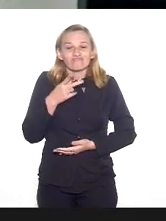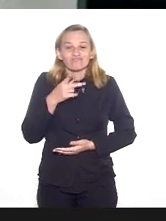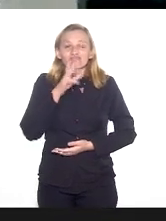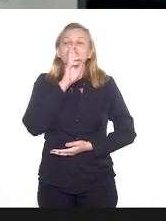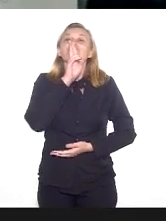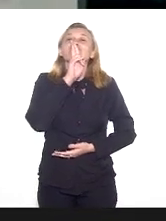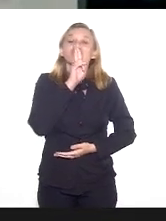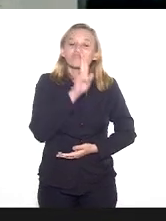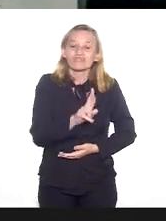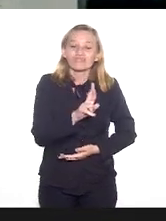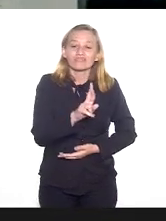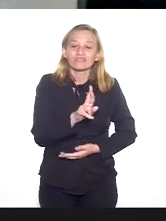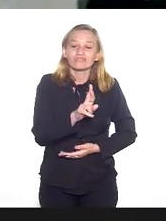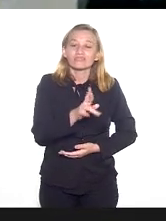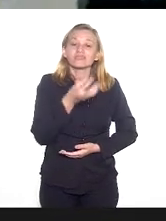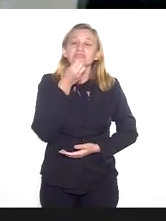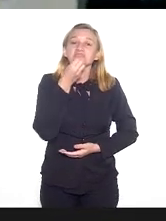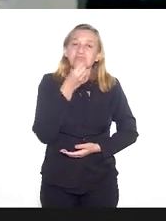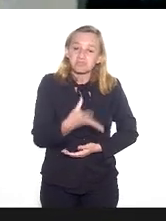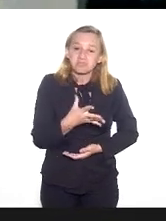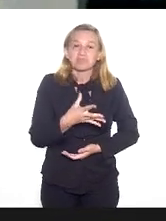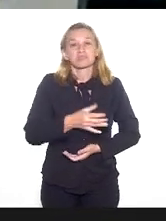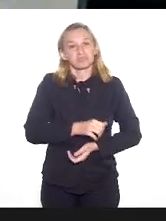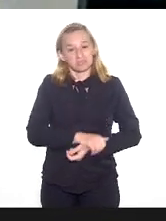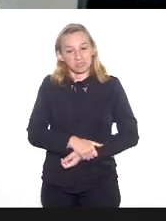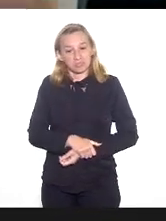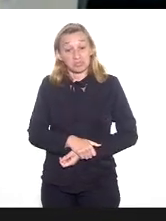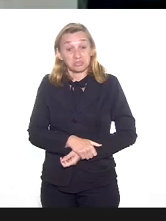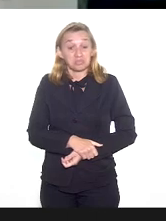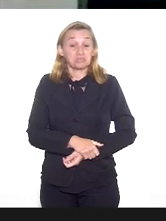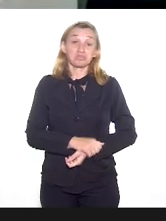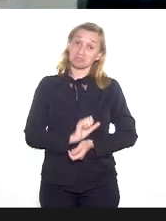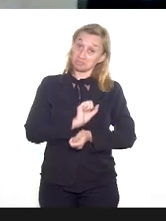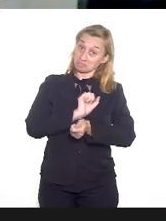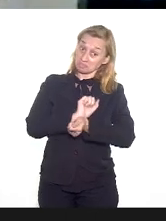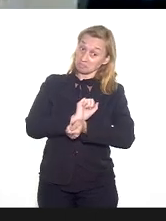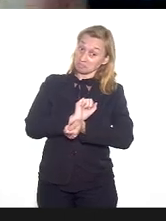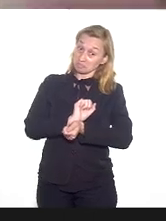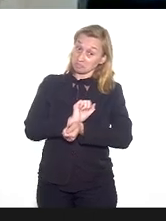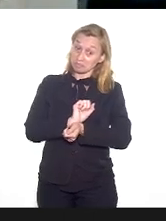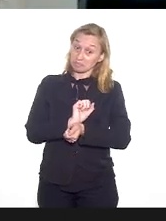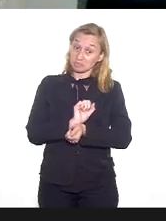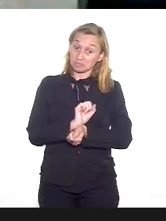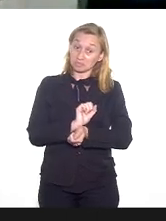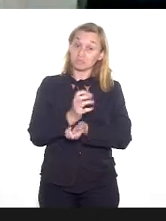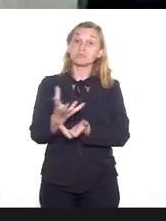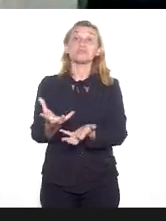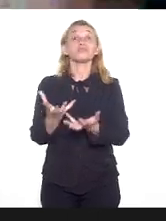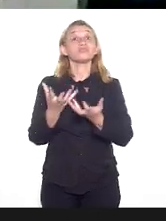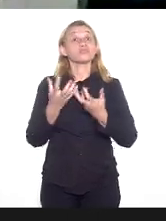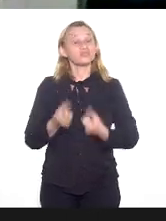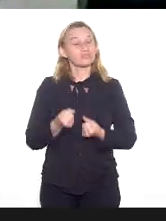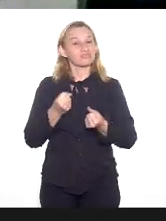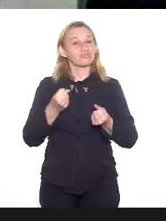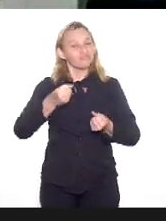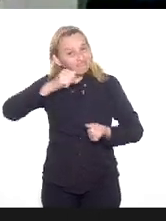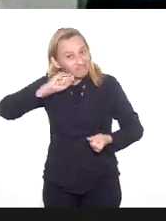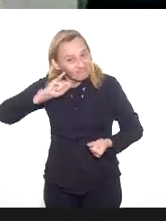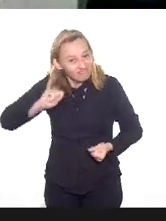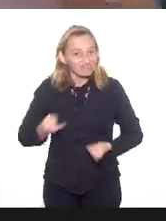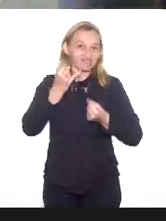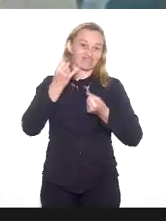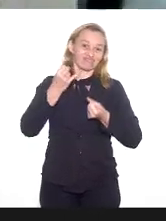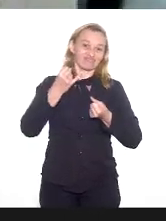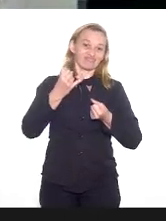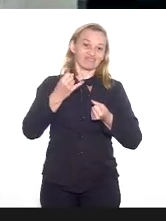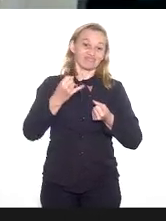recado foi muito bem dado e espero que seja recebido e aproveitado